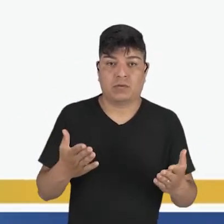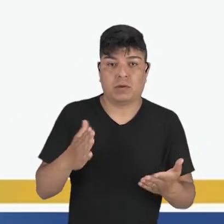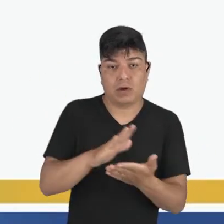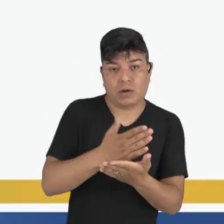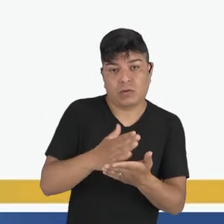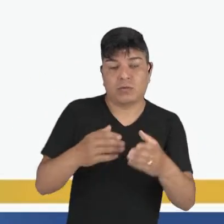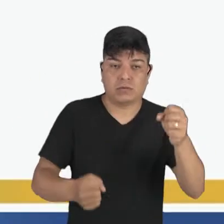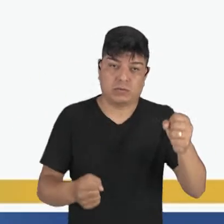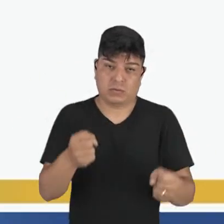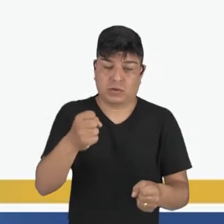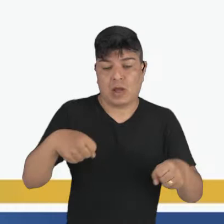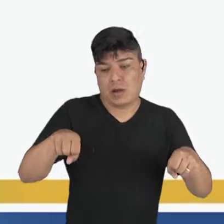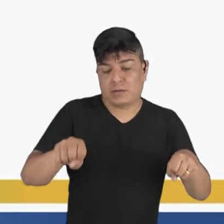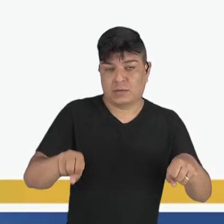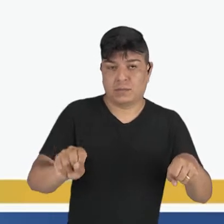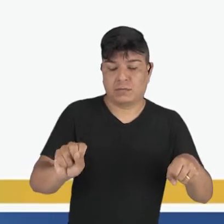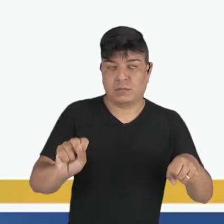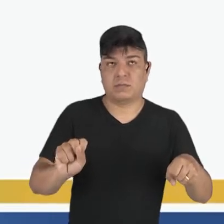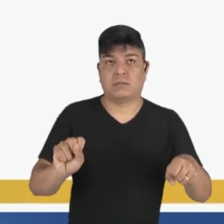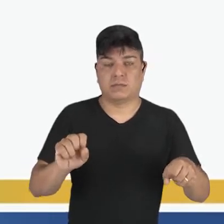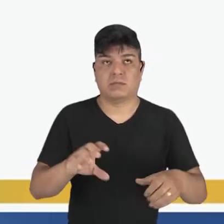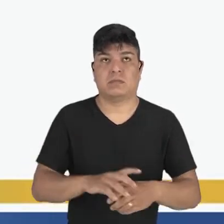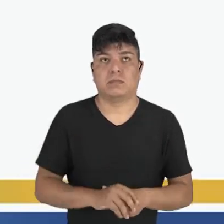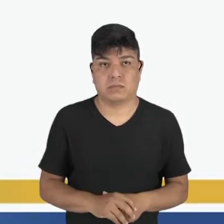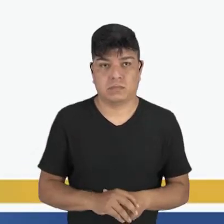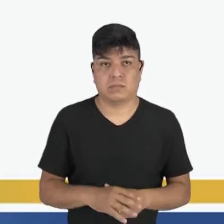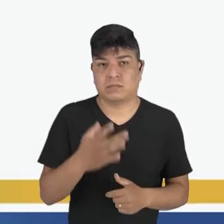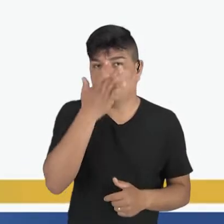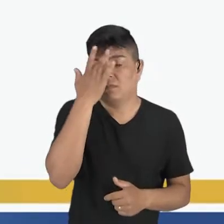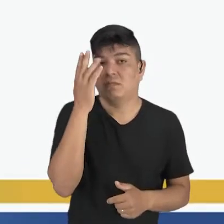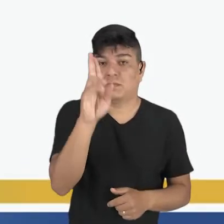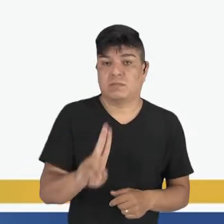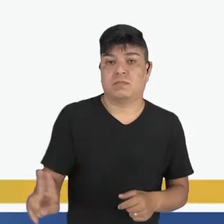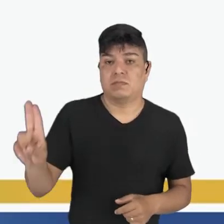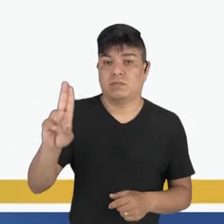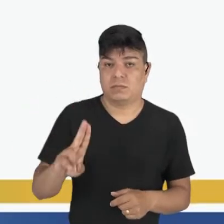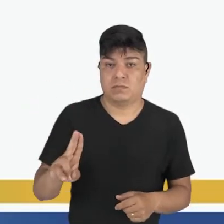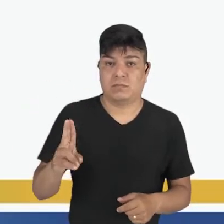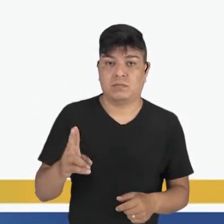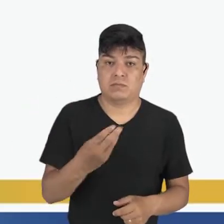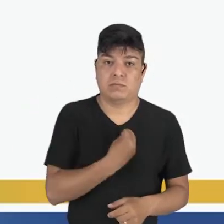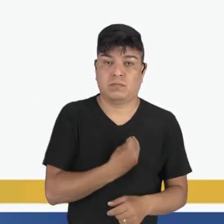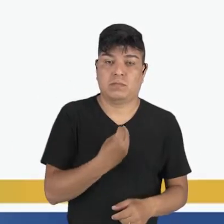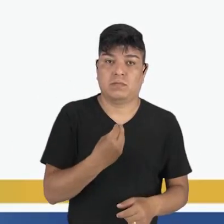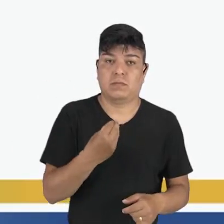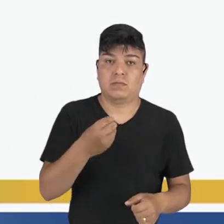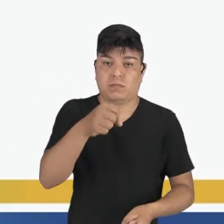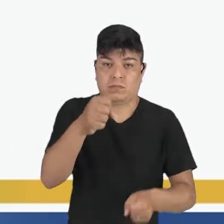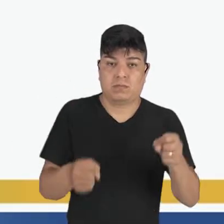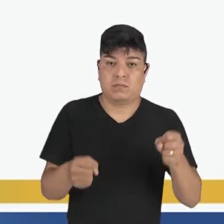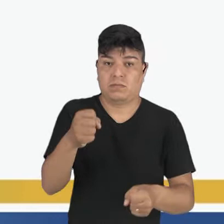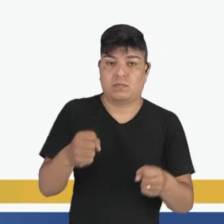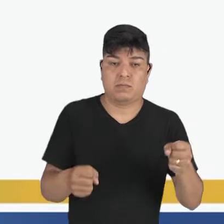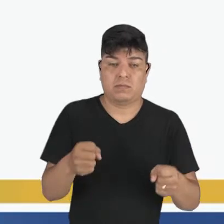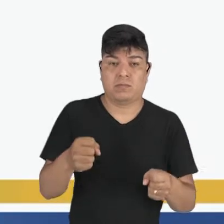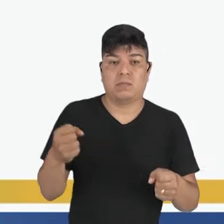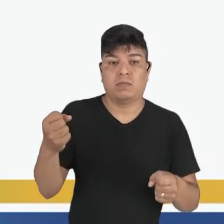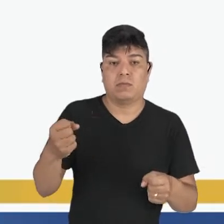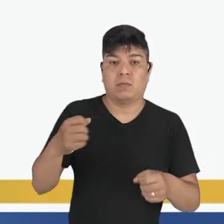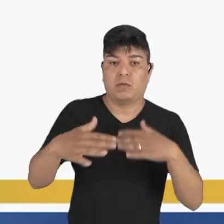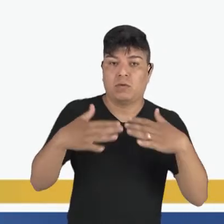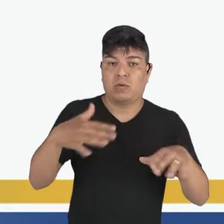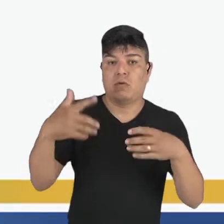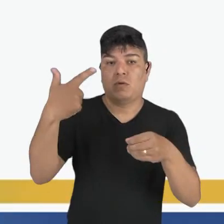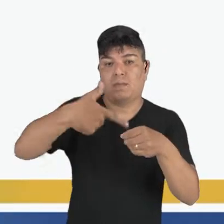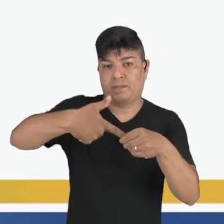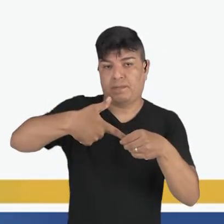maioria dos carros, motos que as pessoas usam para se locomover na cidade são automóveis movidos a gasolina, né?